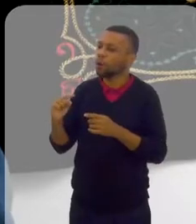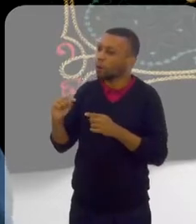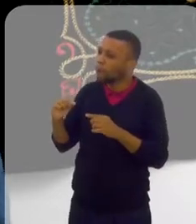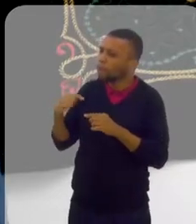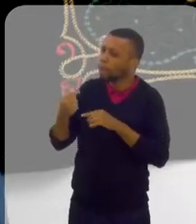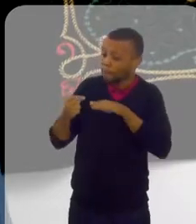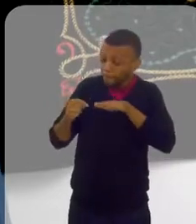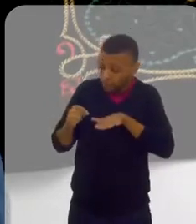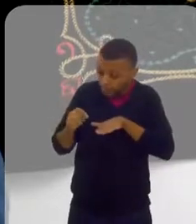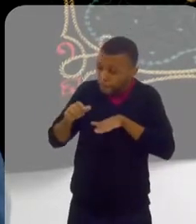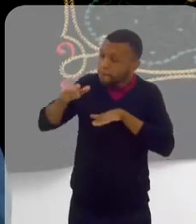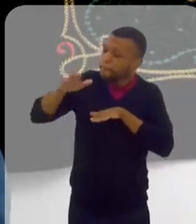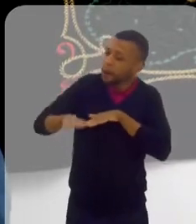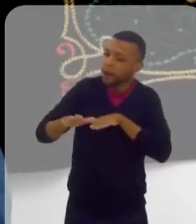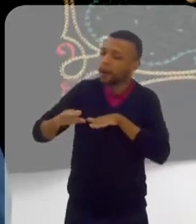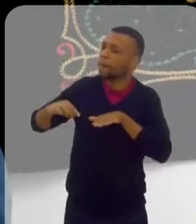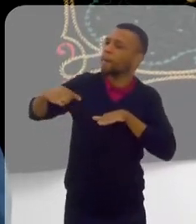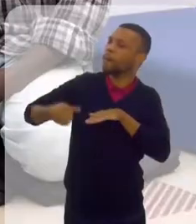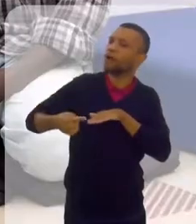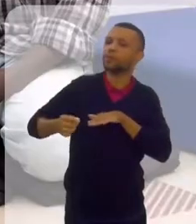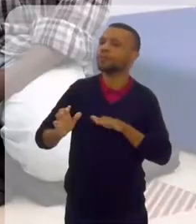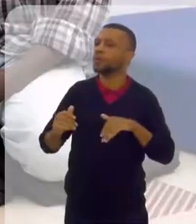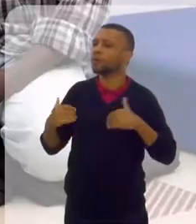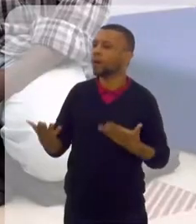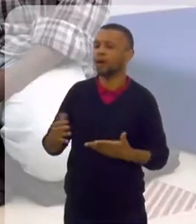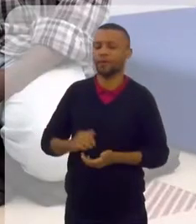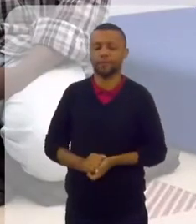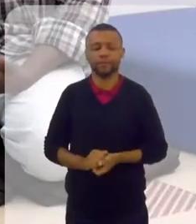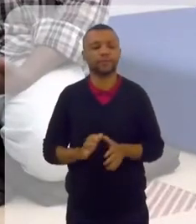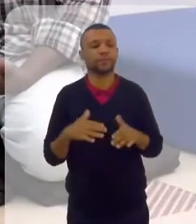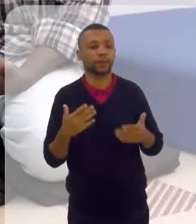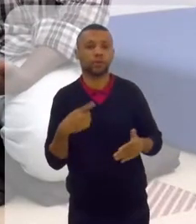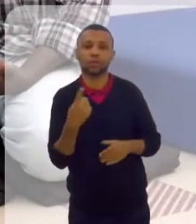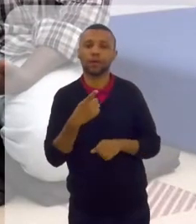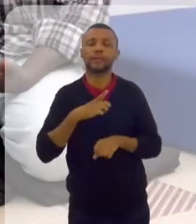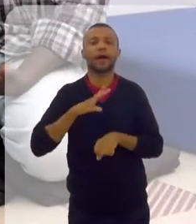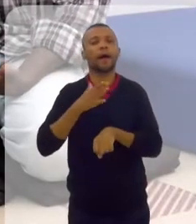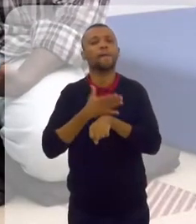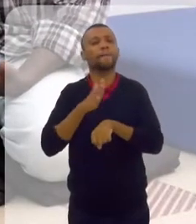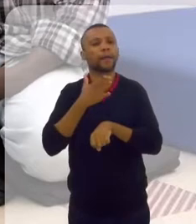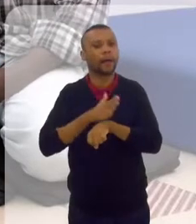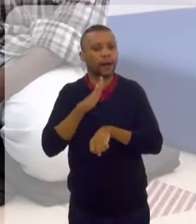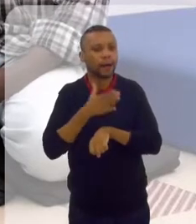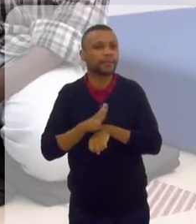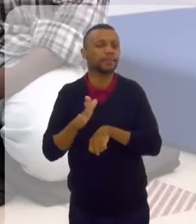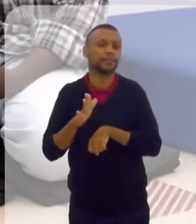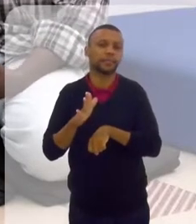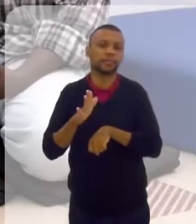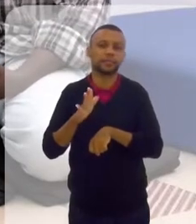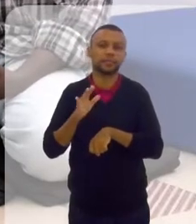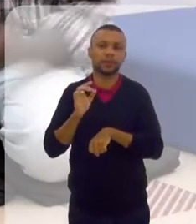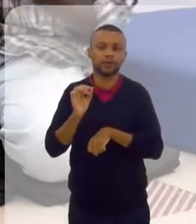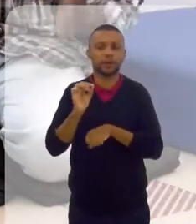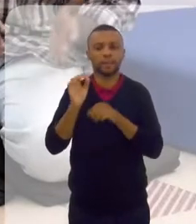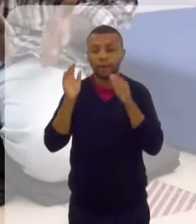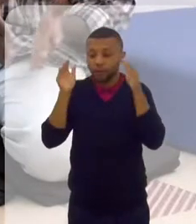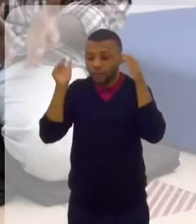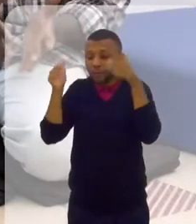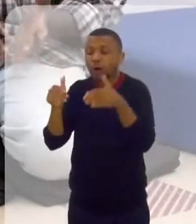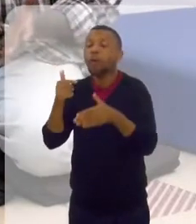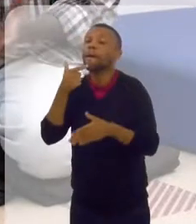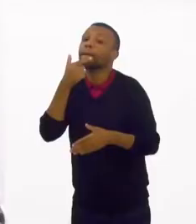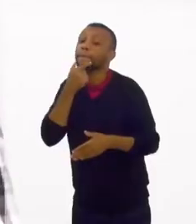o próximo passo dessa criança? O próximo passo é. Tem o que a gente pratica, na realidade, é a circuncisão para